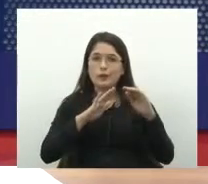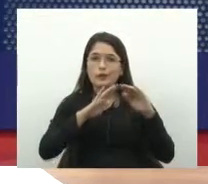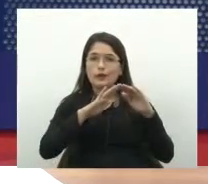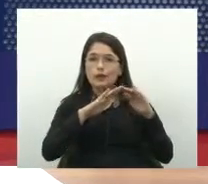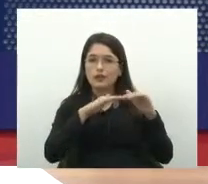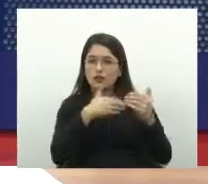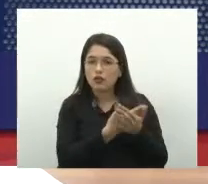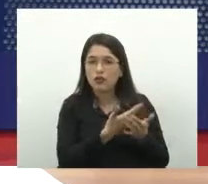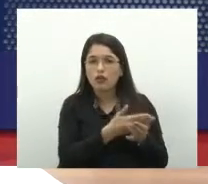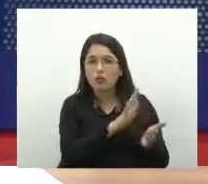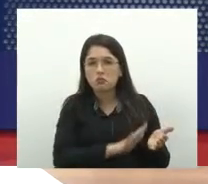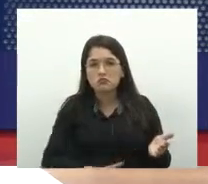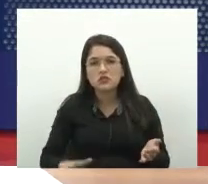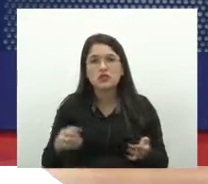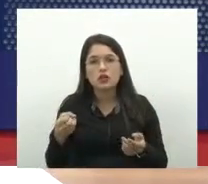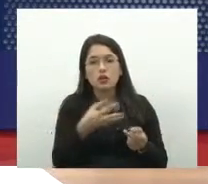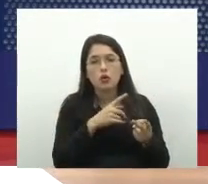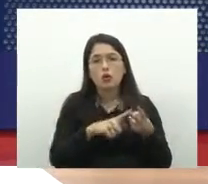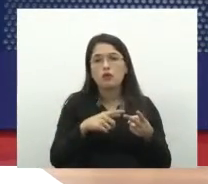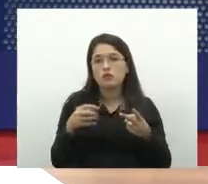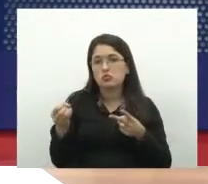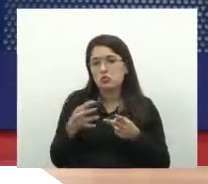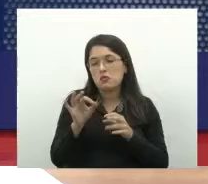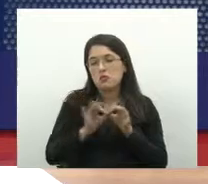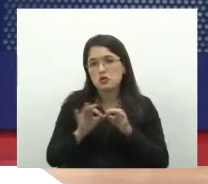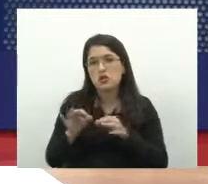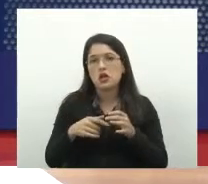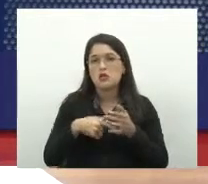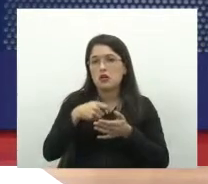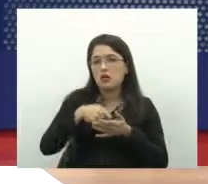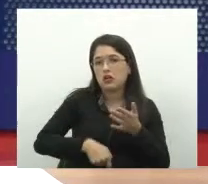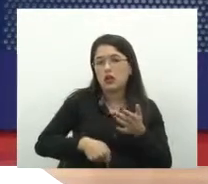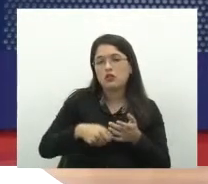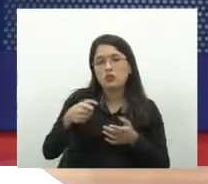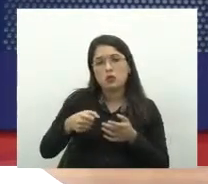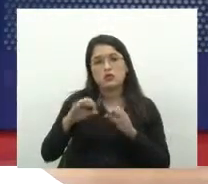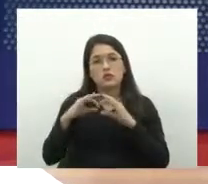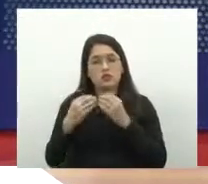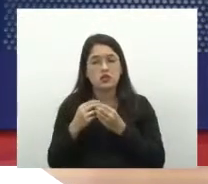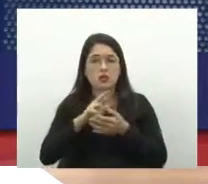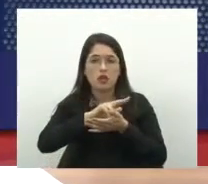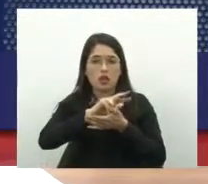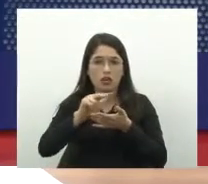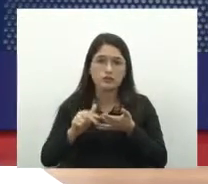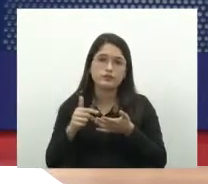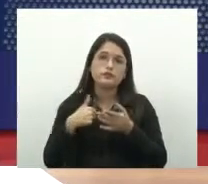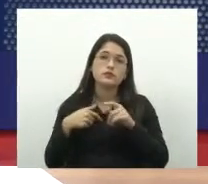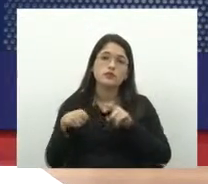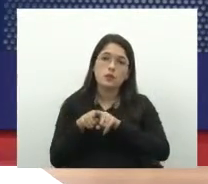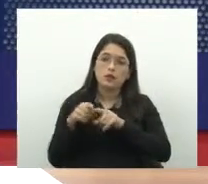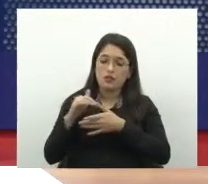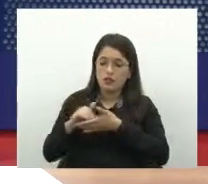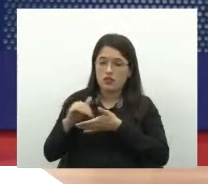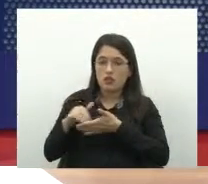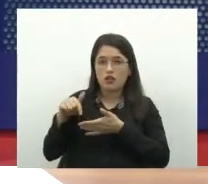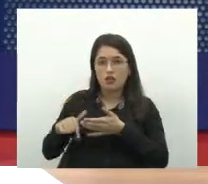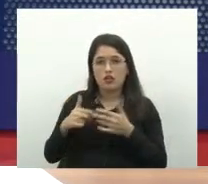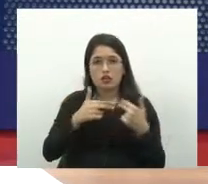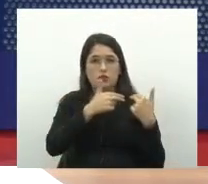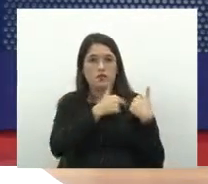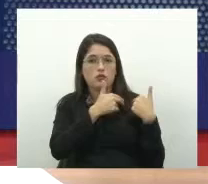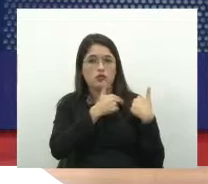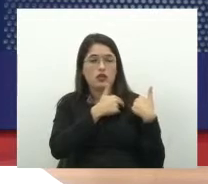posto, um novo programa, um cadastro do Bolsa Família e etc. Ela trabalha também com viés educativo, atuando